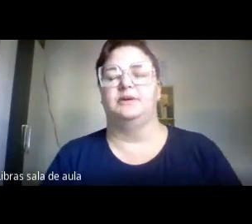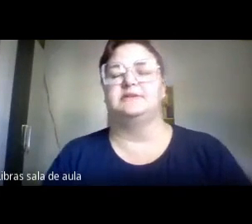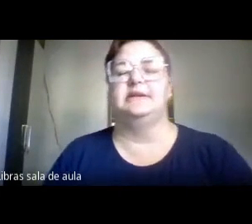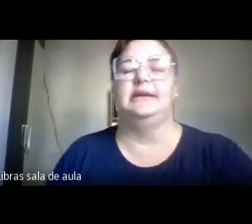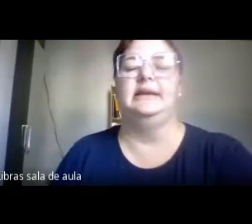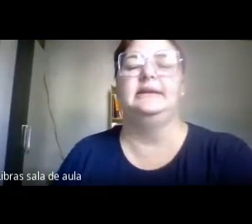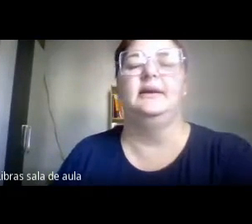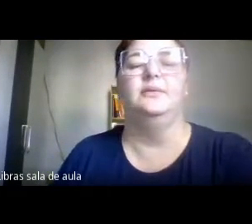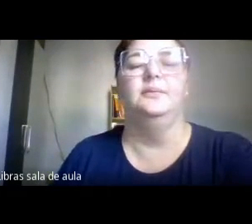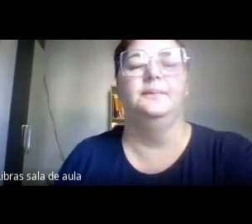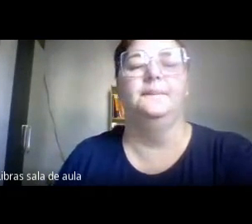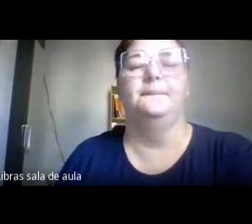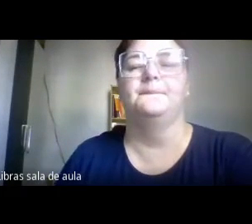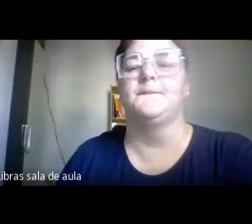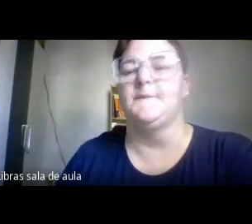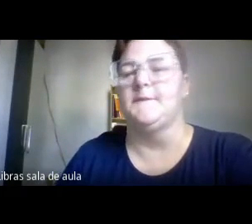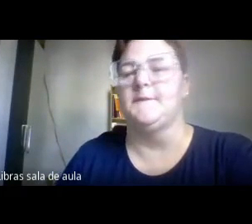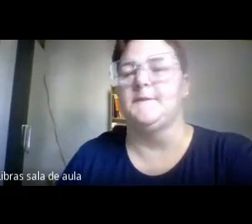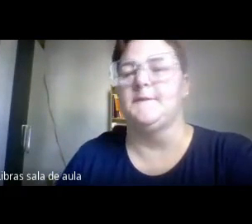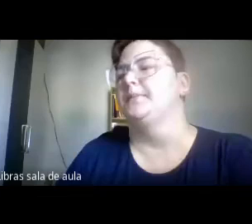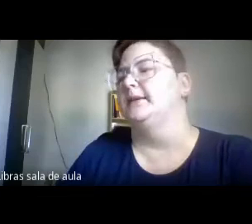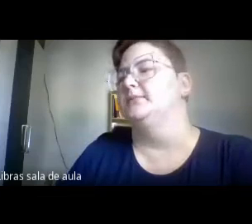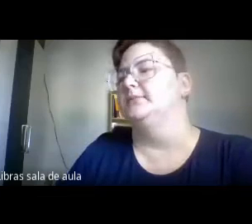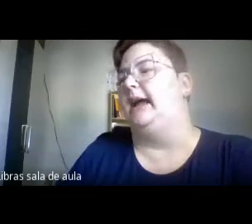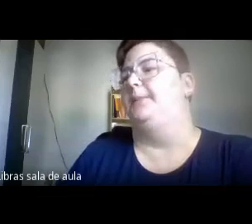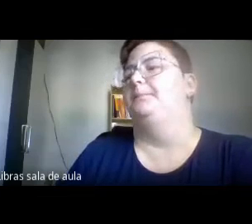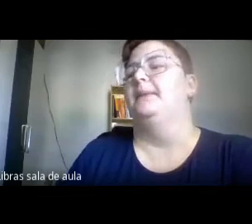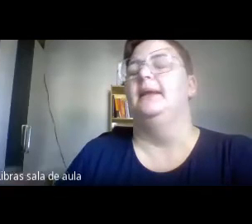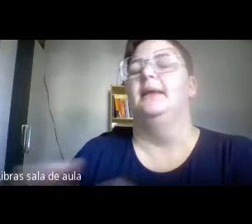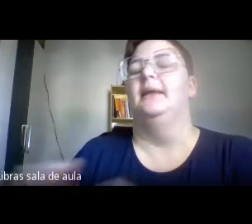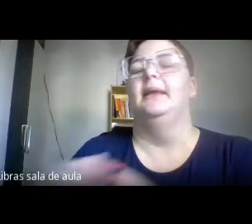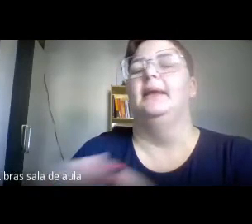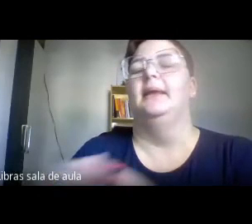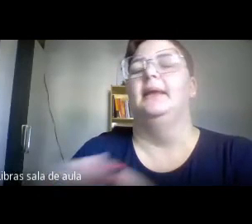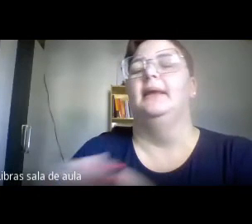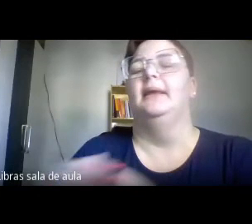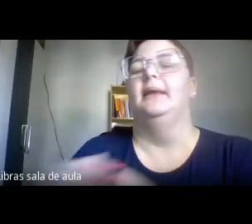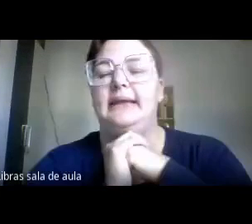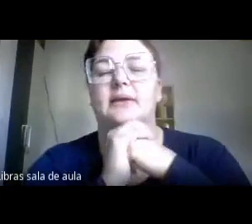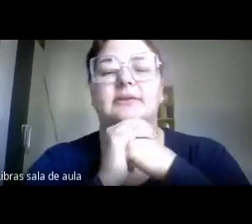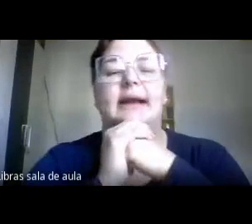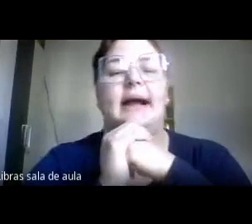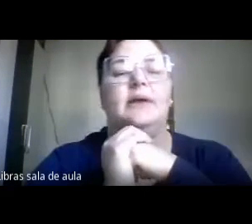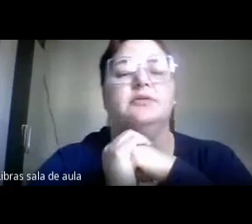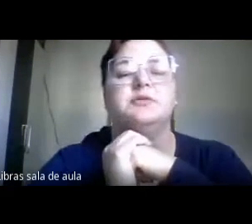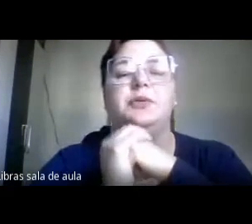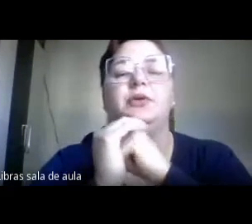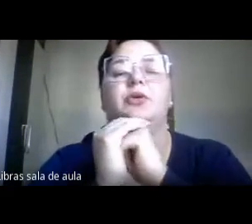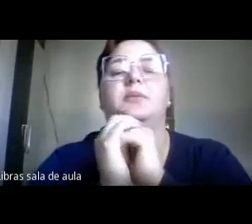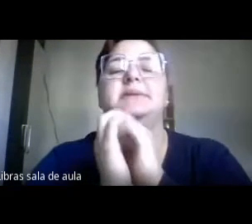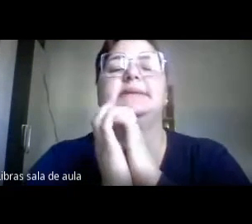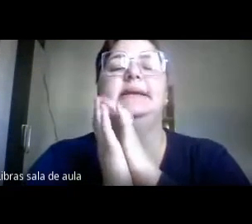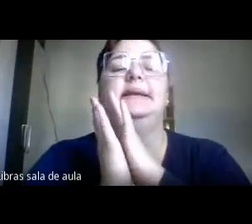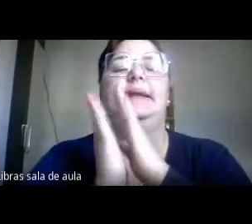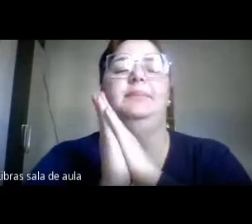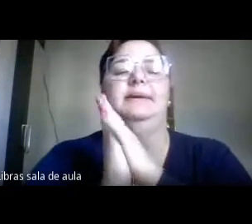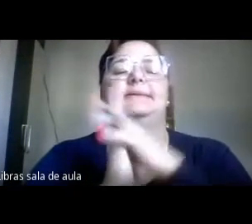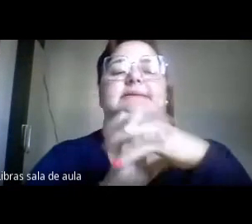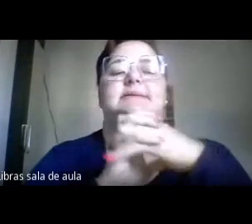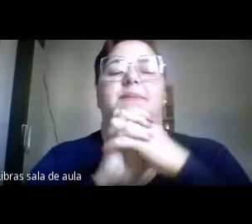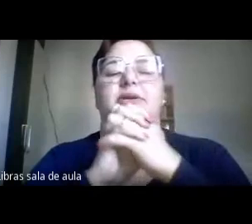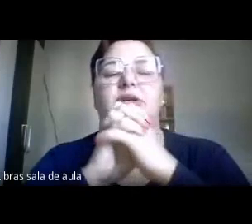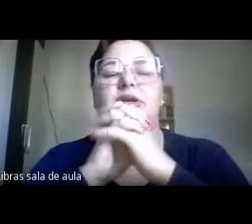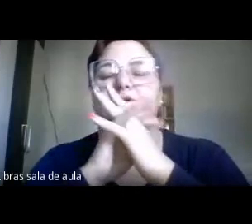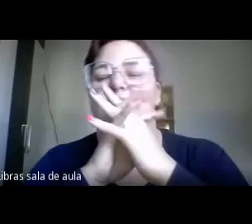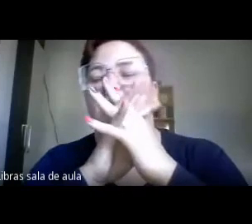Não? Posso seguir, então? Então, tá. Aqui eu trago os pronomes em